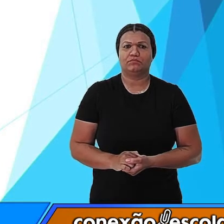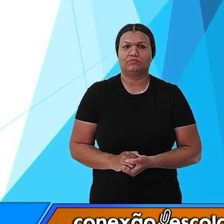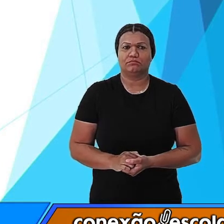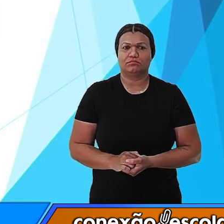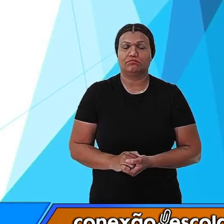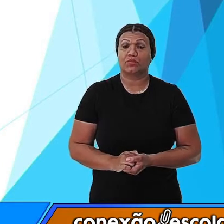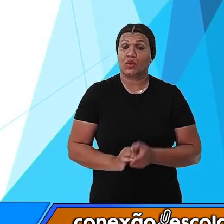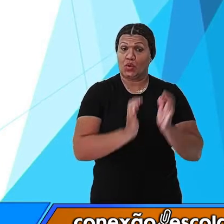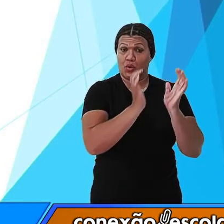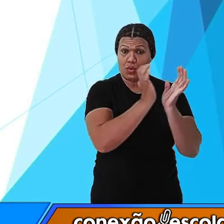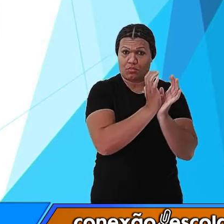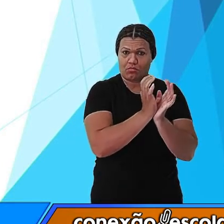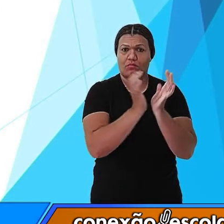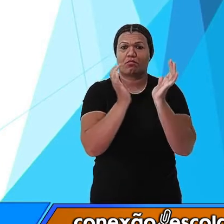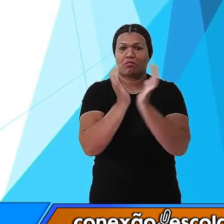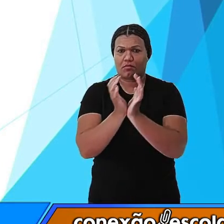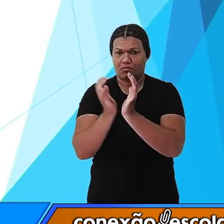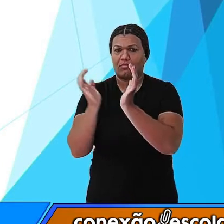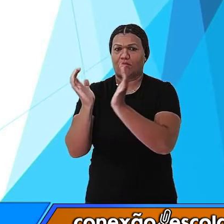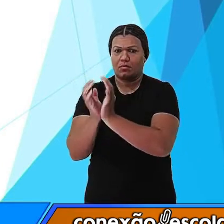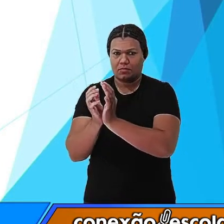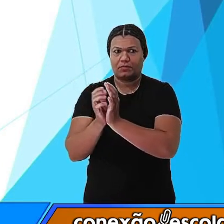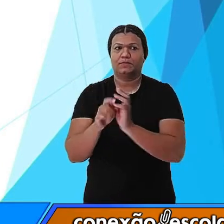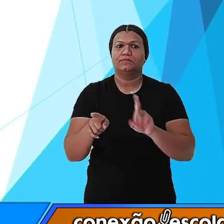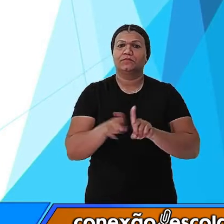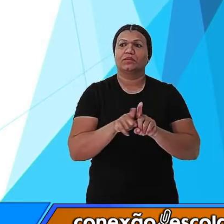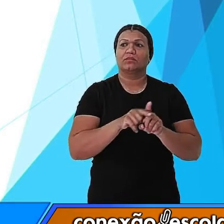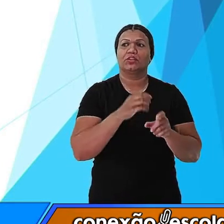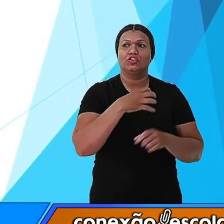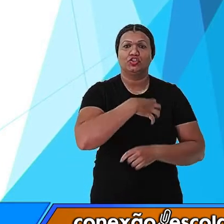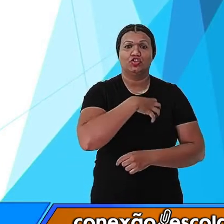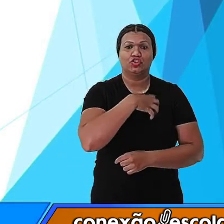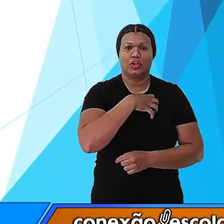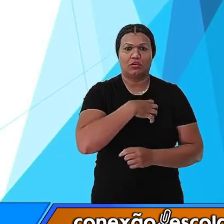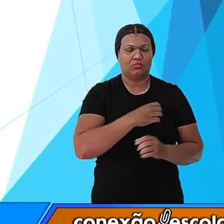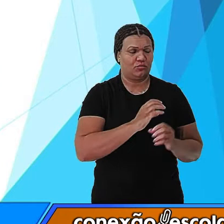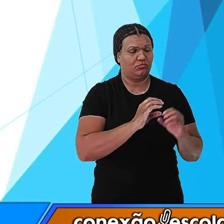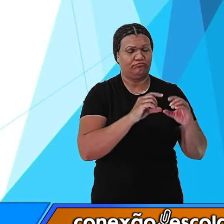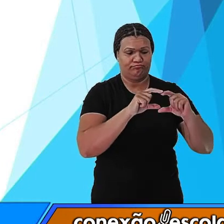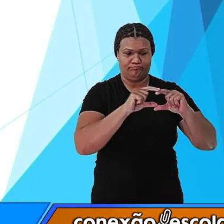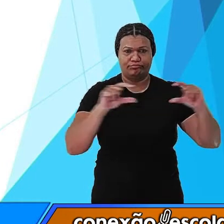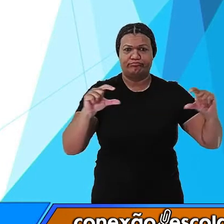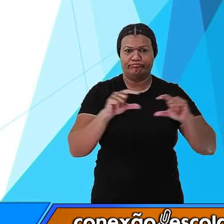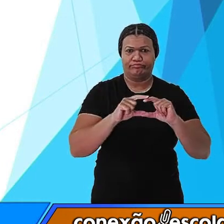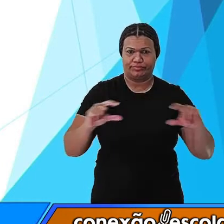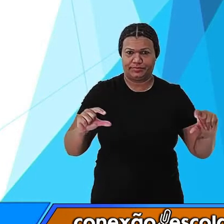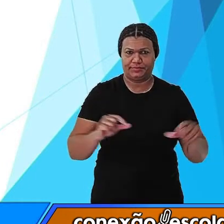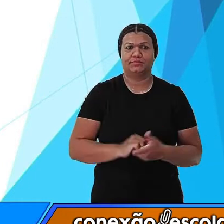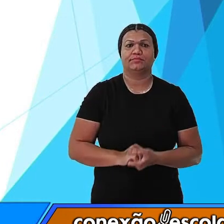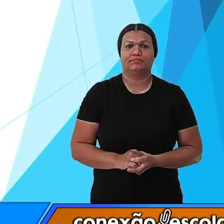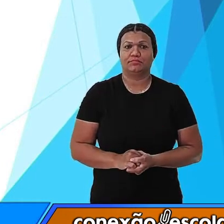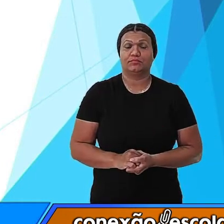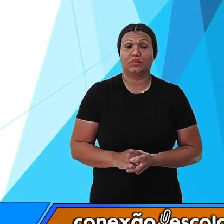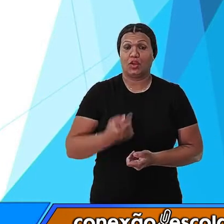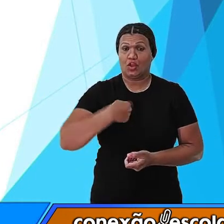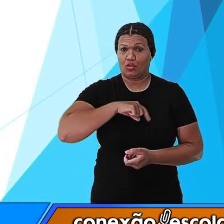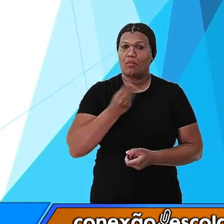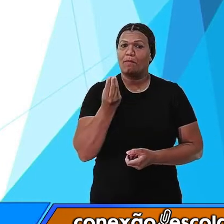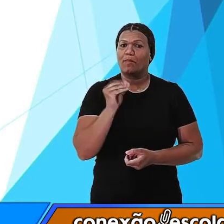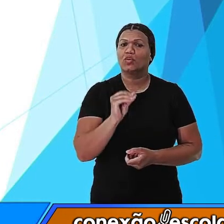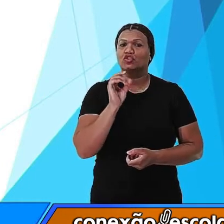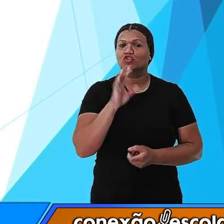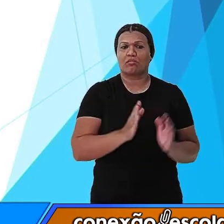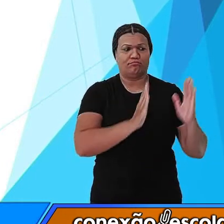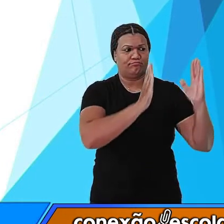as classes e as ordens, tá? Aqui nós colocamos apenas